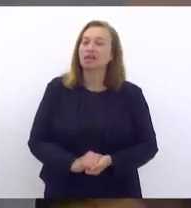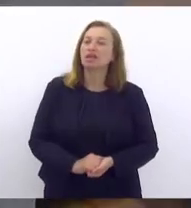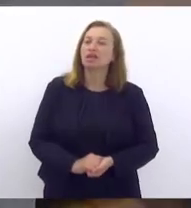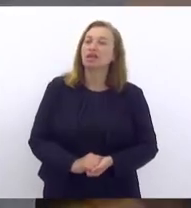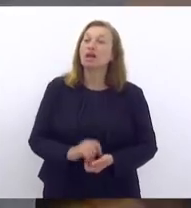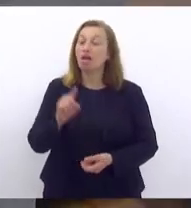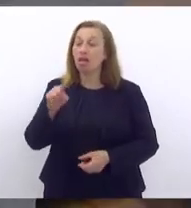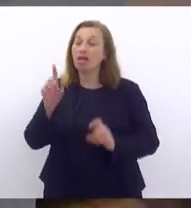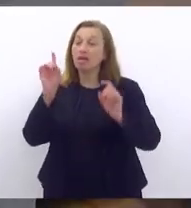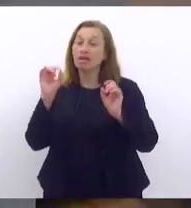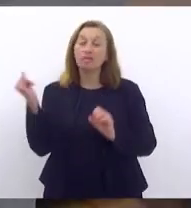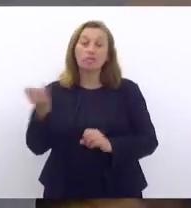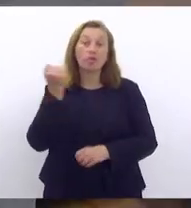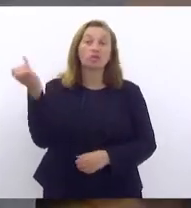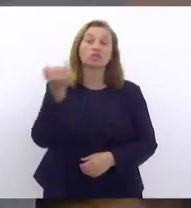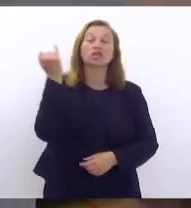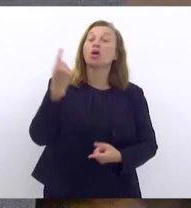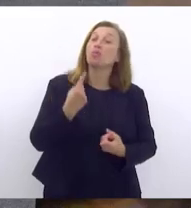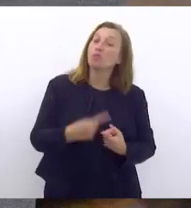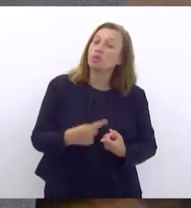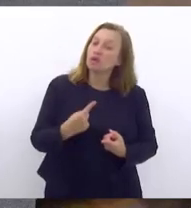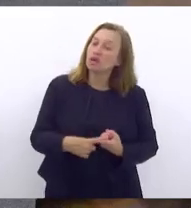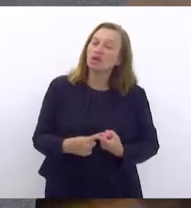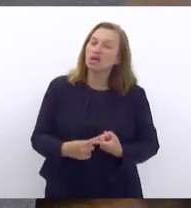muito importante. Por quê?